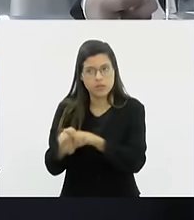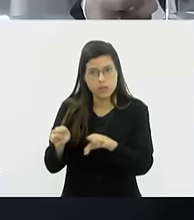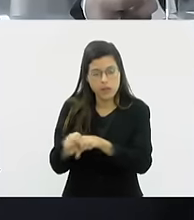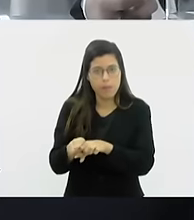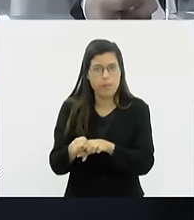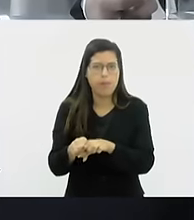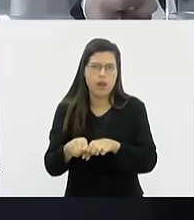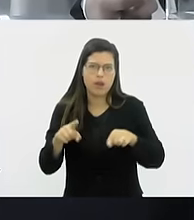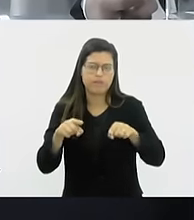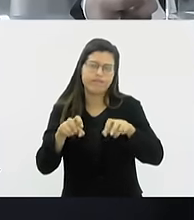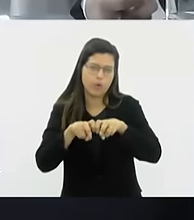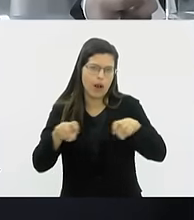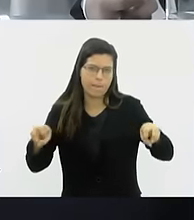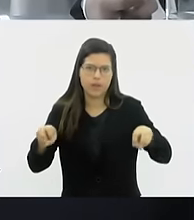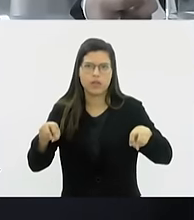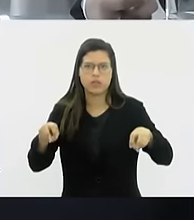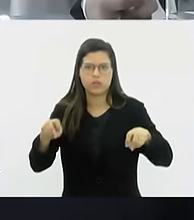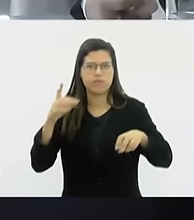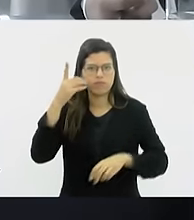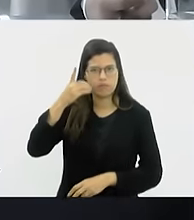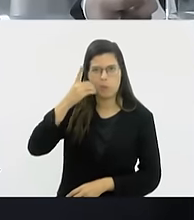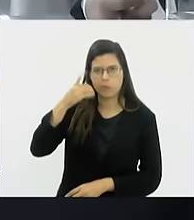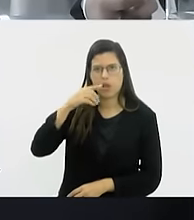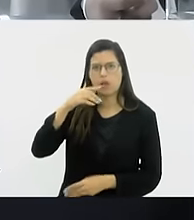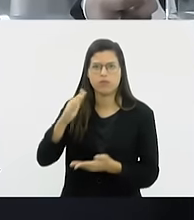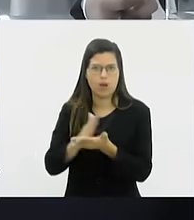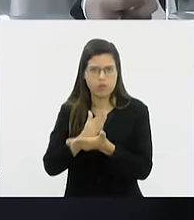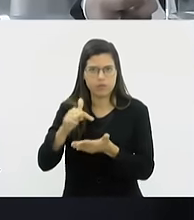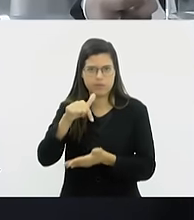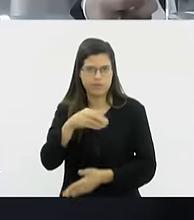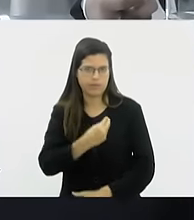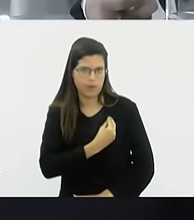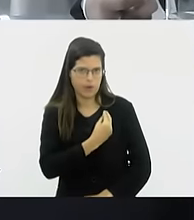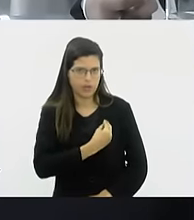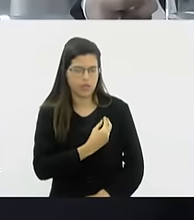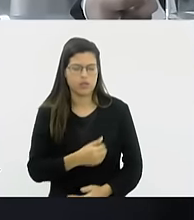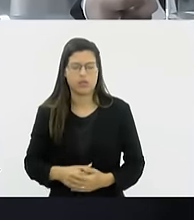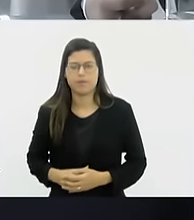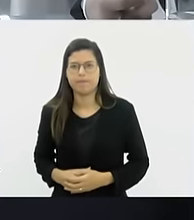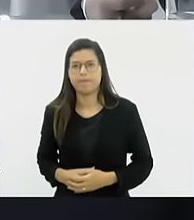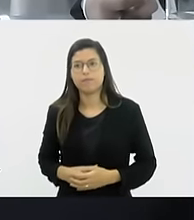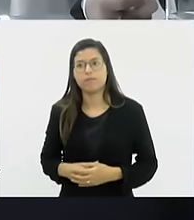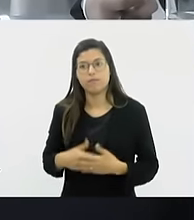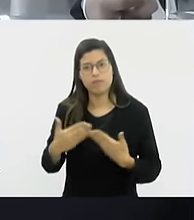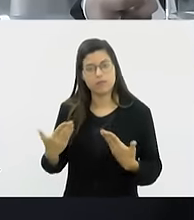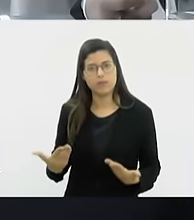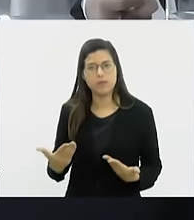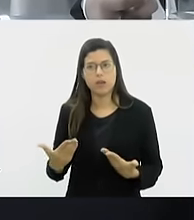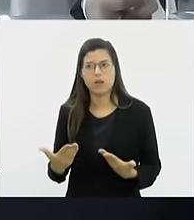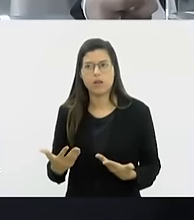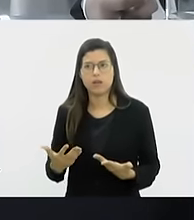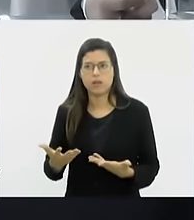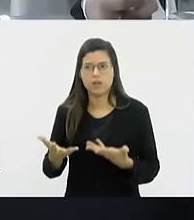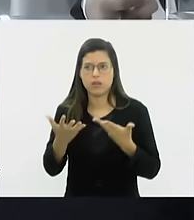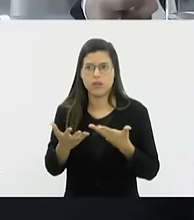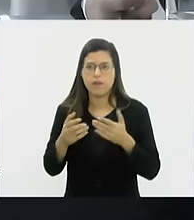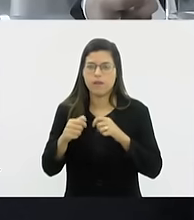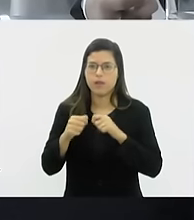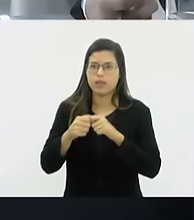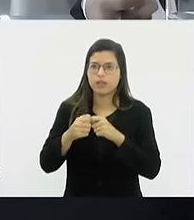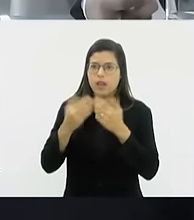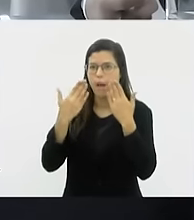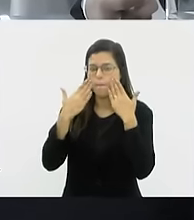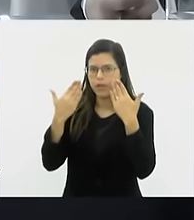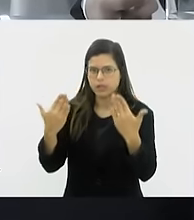muitos dos deputados, dentre os quais aqui presentes. Então, se os senhores, da maneira que queiram, puderem fazer a apresentação